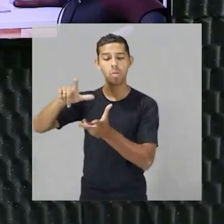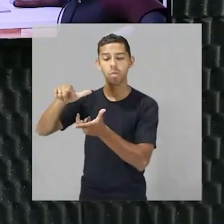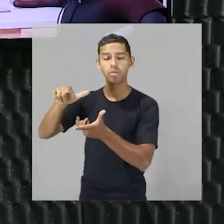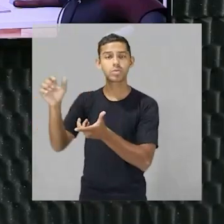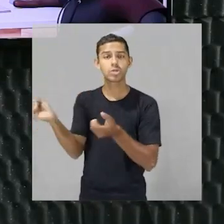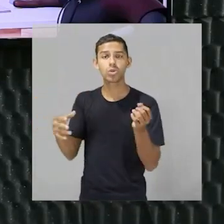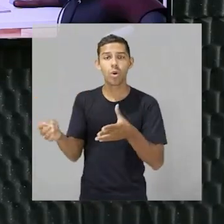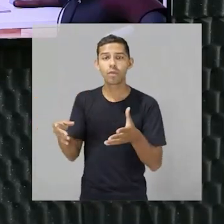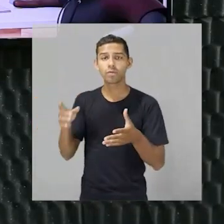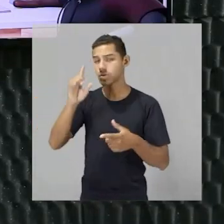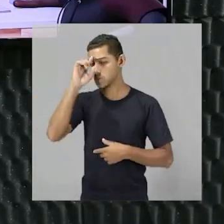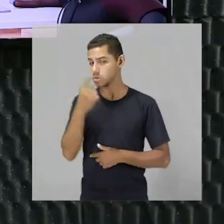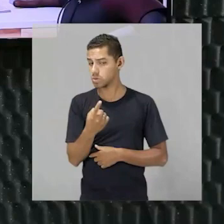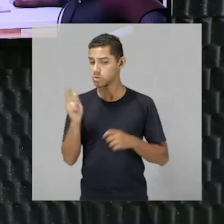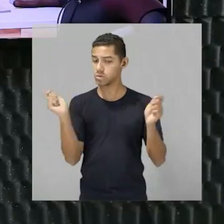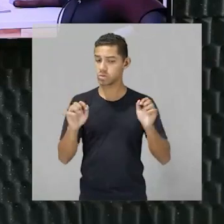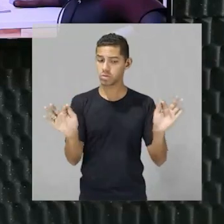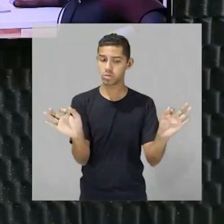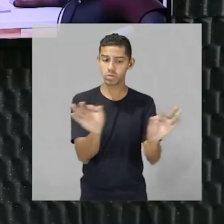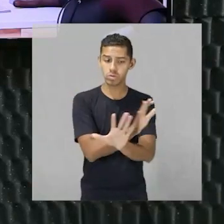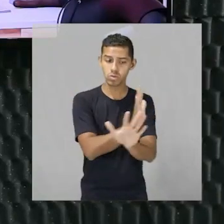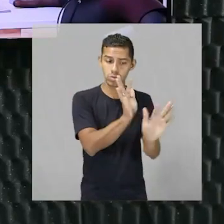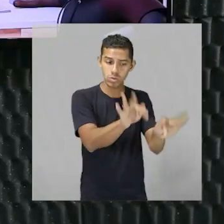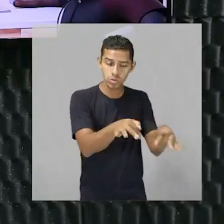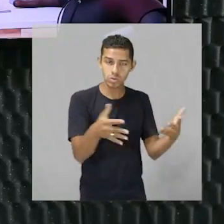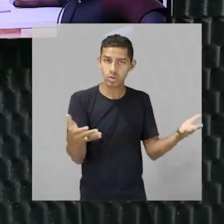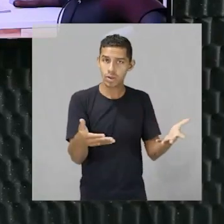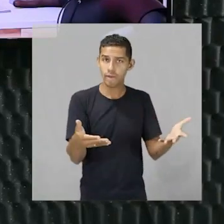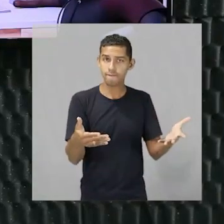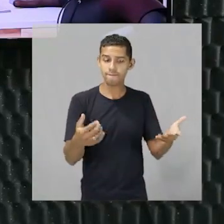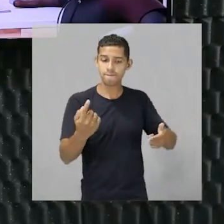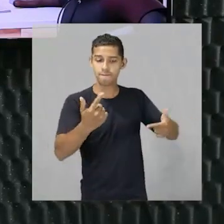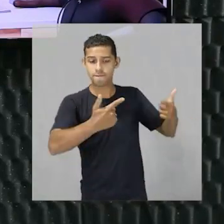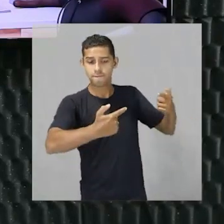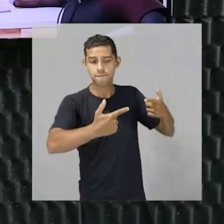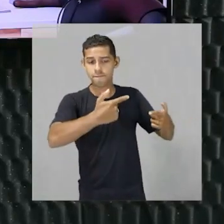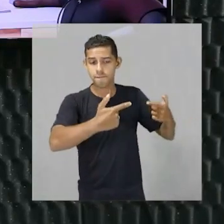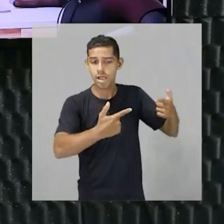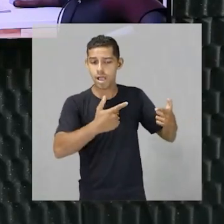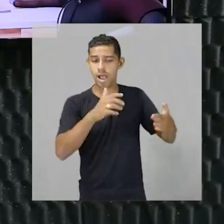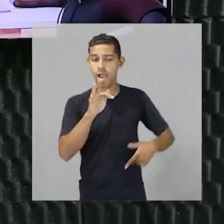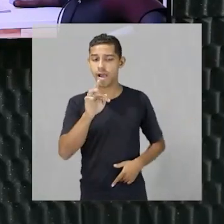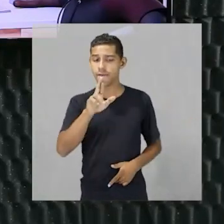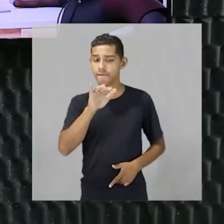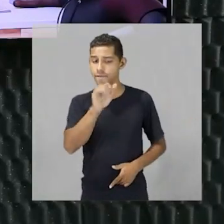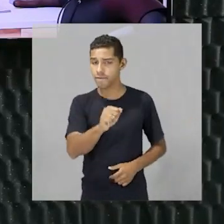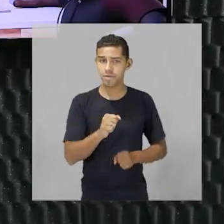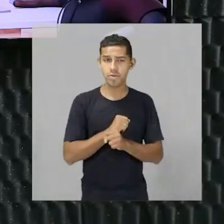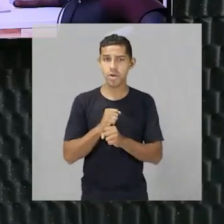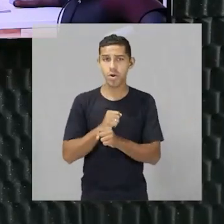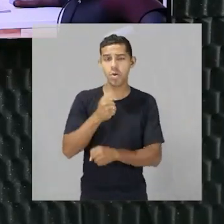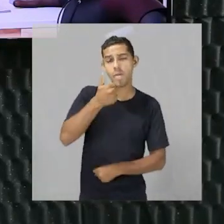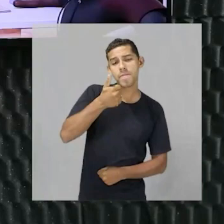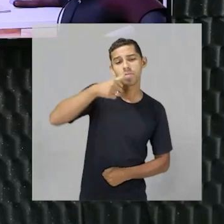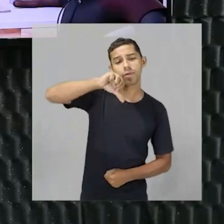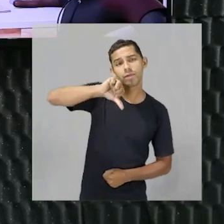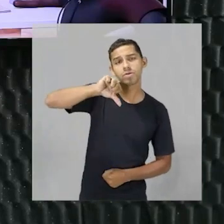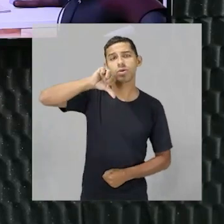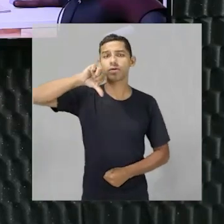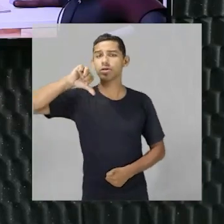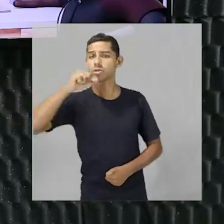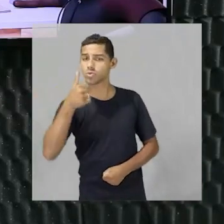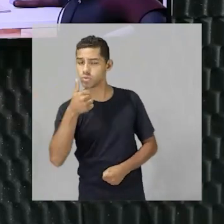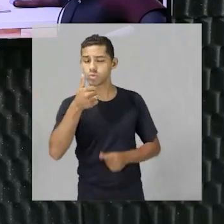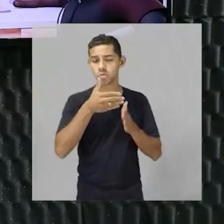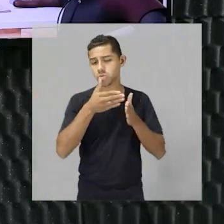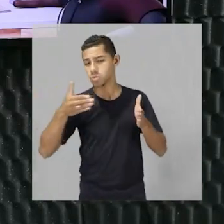vão acontecer após o final da Guerra Fria, ou seja, do final, né, final da Guerra Fria de 1991, 92 para frente.